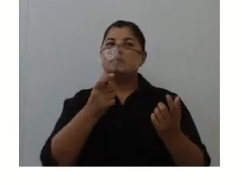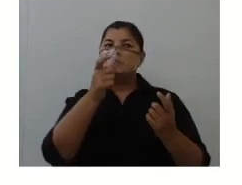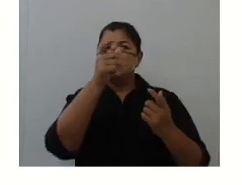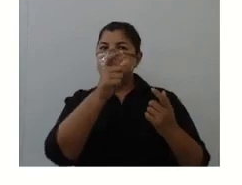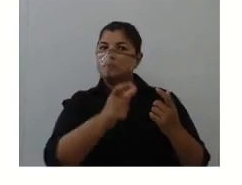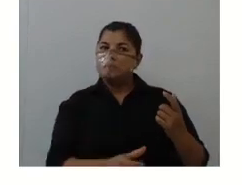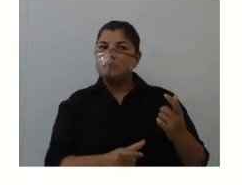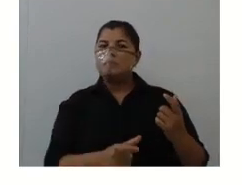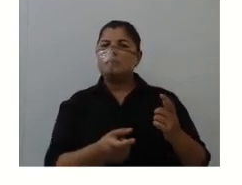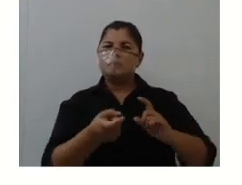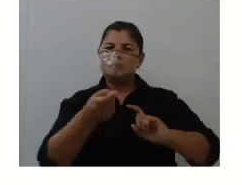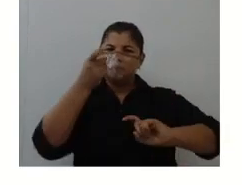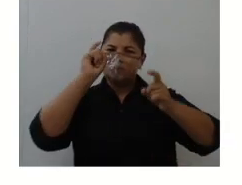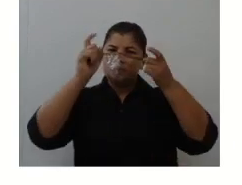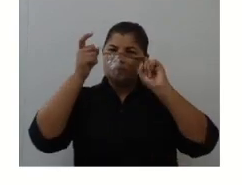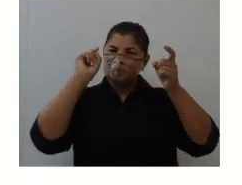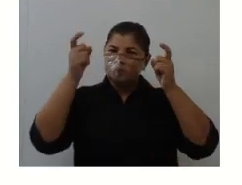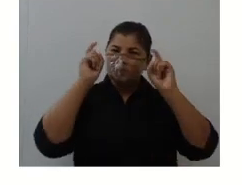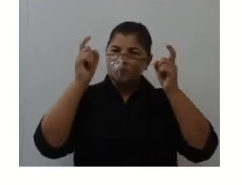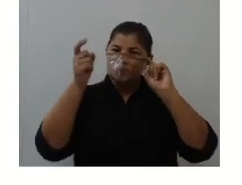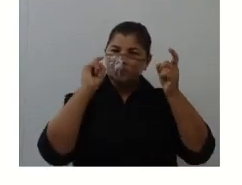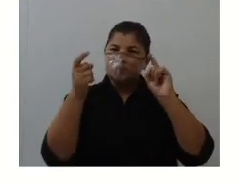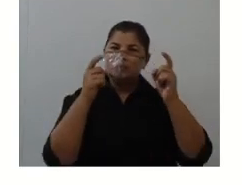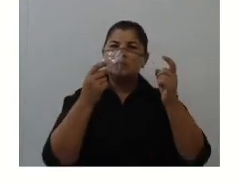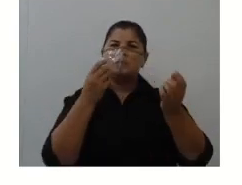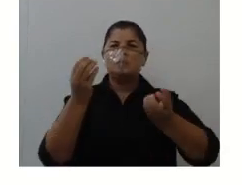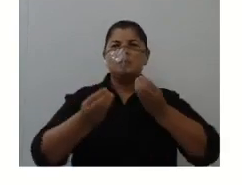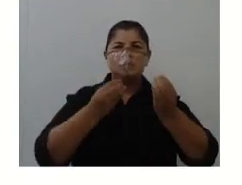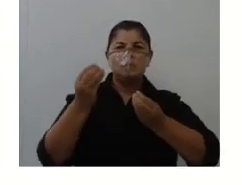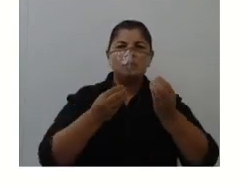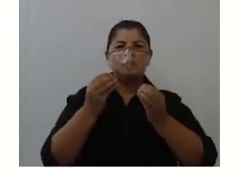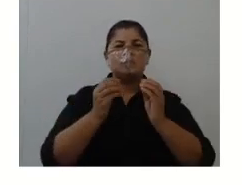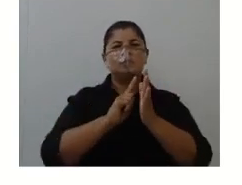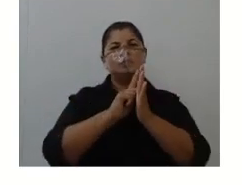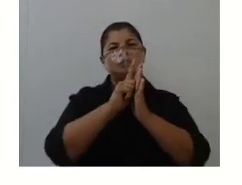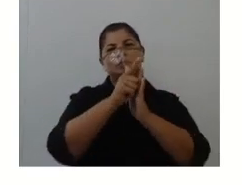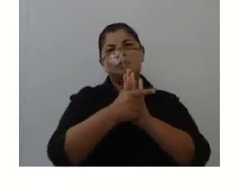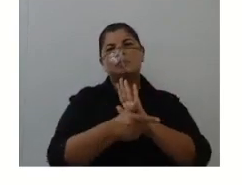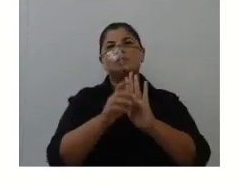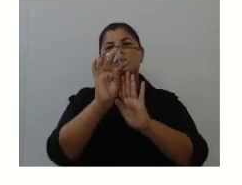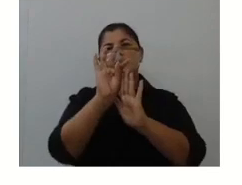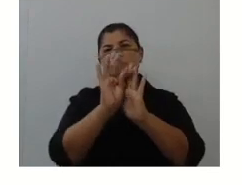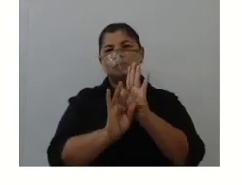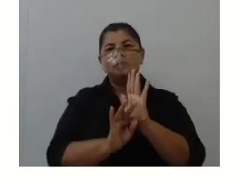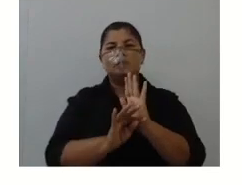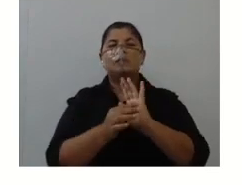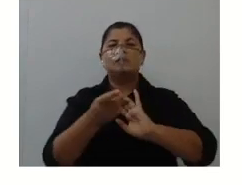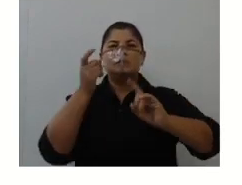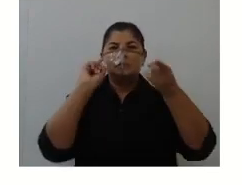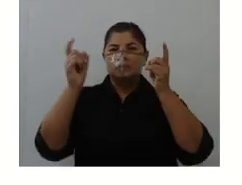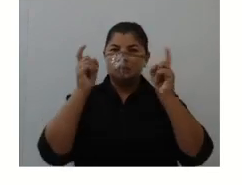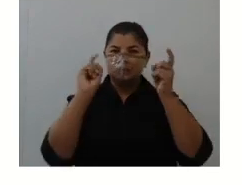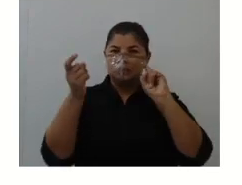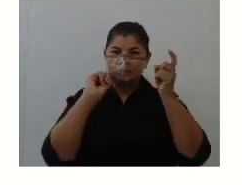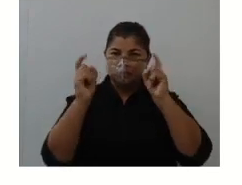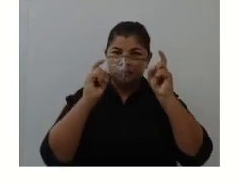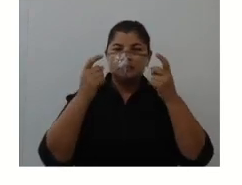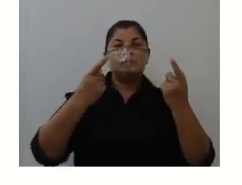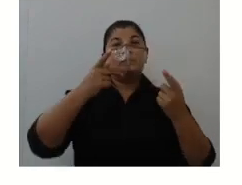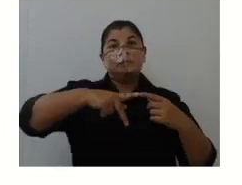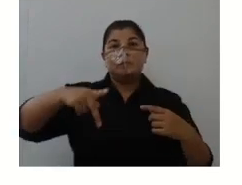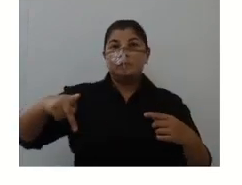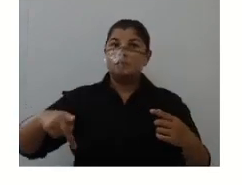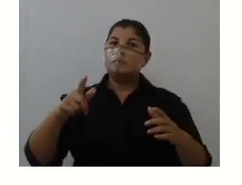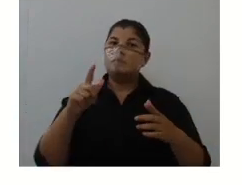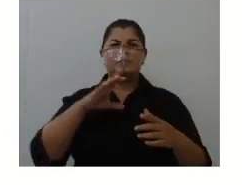que discutiu muito bem em seus livros a questão dos gêneros textuais, dos gêneros discursivos. Atenção, professores de língua portuguesa,